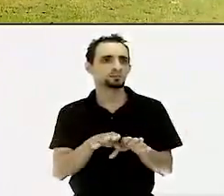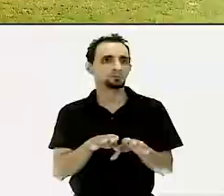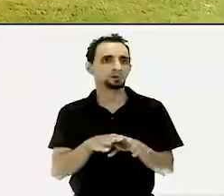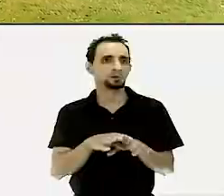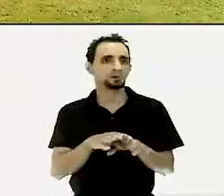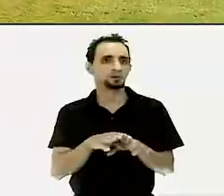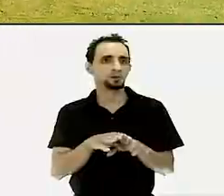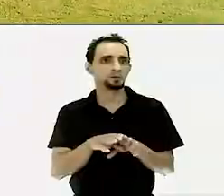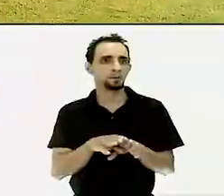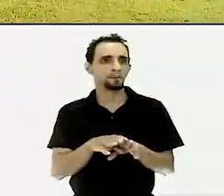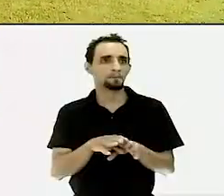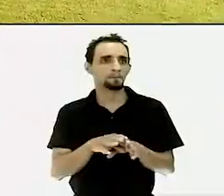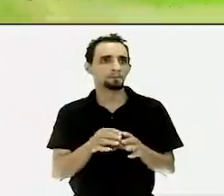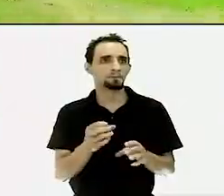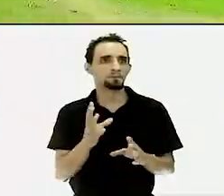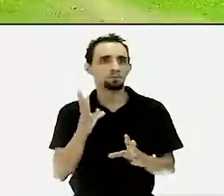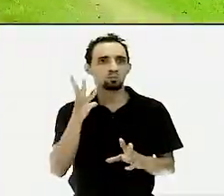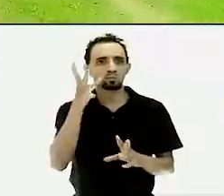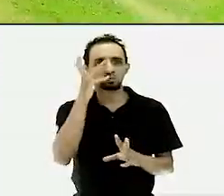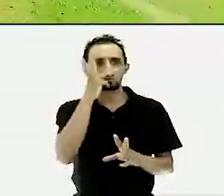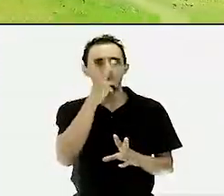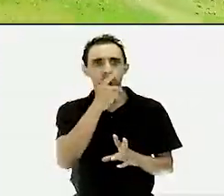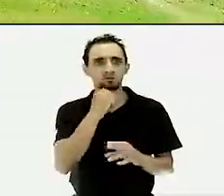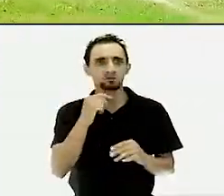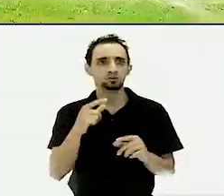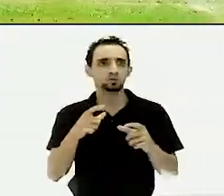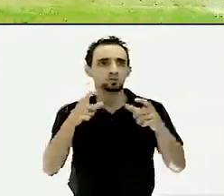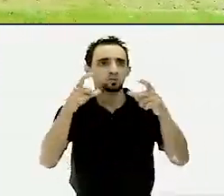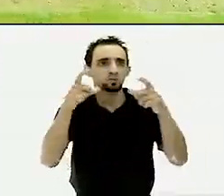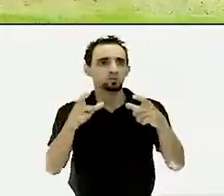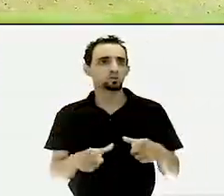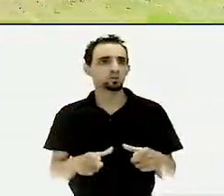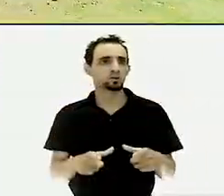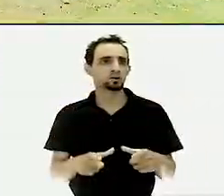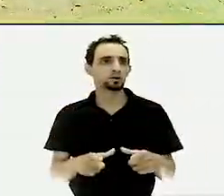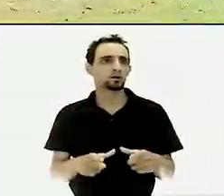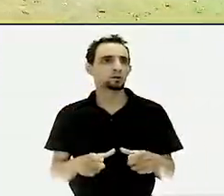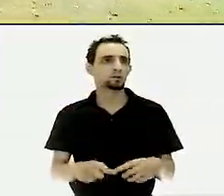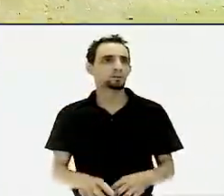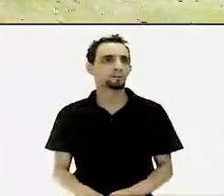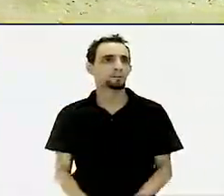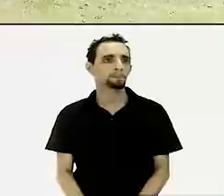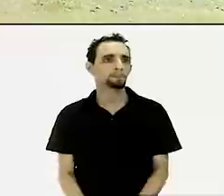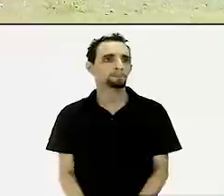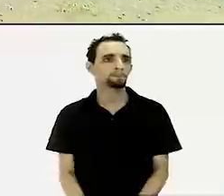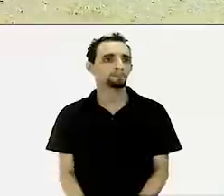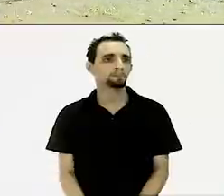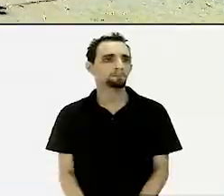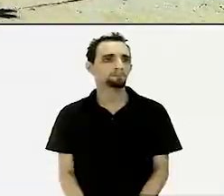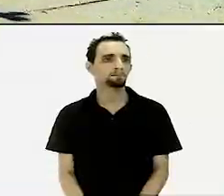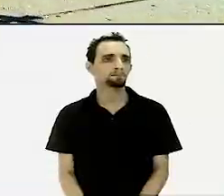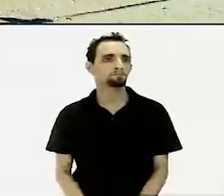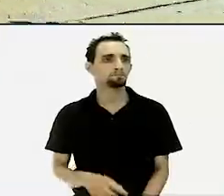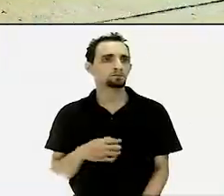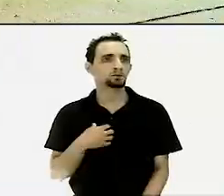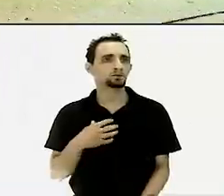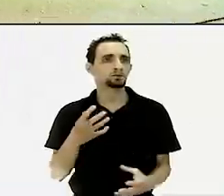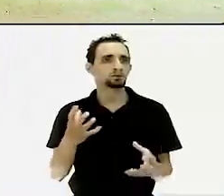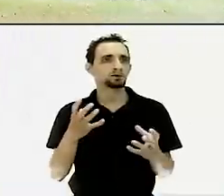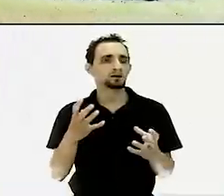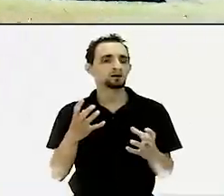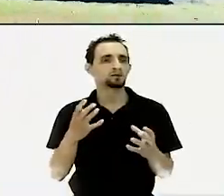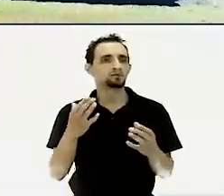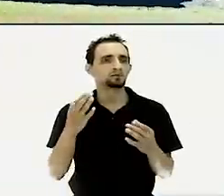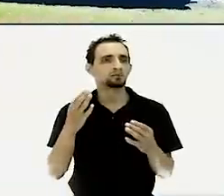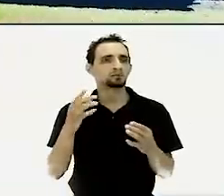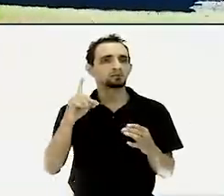esporte, e ao Rubinho, porque esse campo ele recuperou, nós já tínhamos perdido esse campo. E ó, Rubinho, parabéns, cara, parabéns, continue. Só